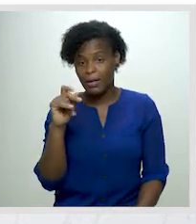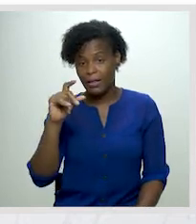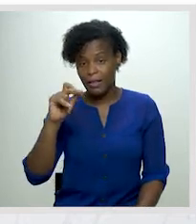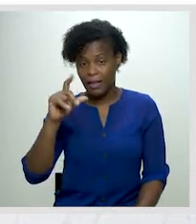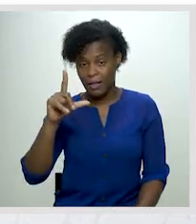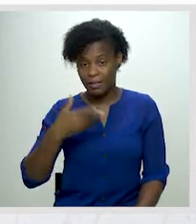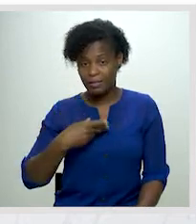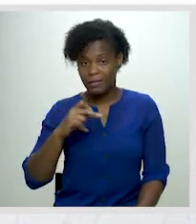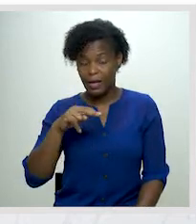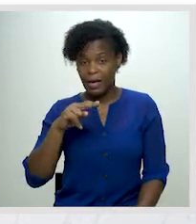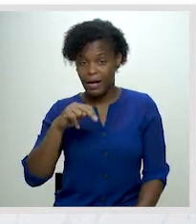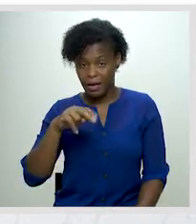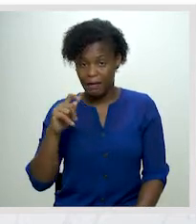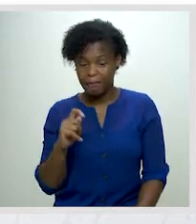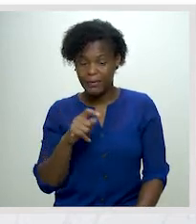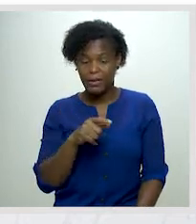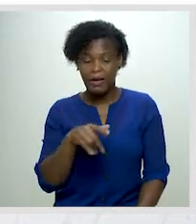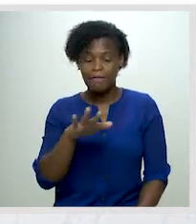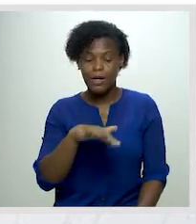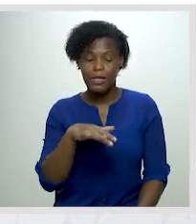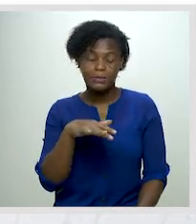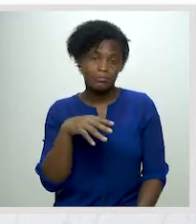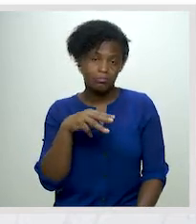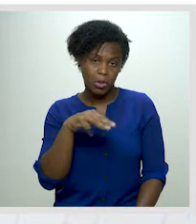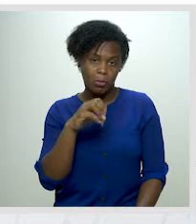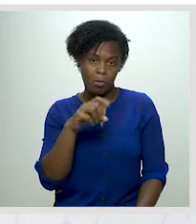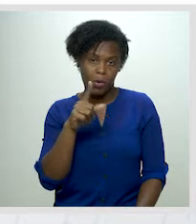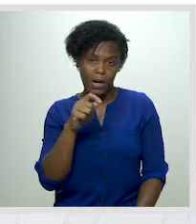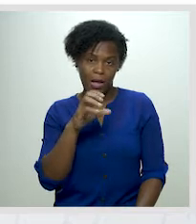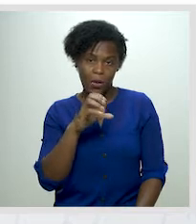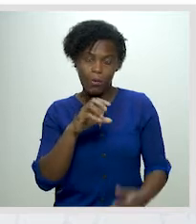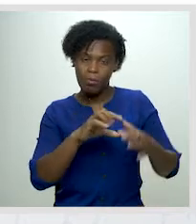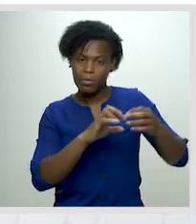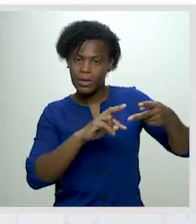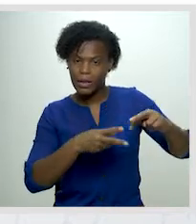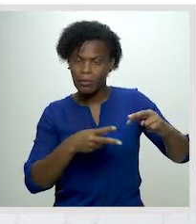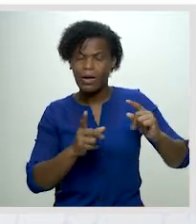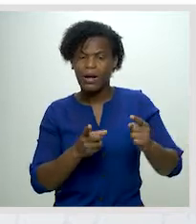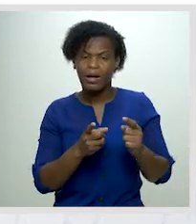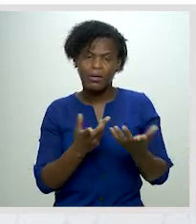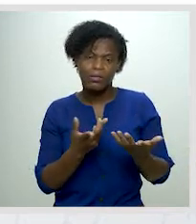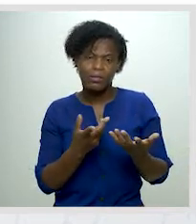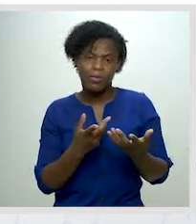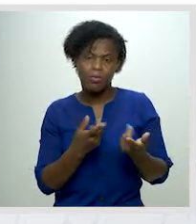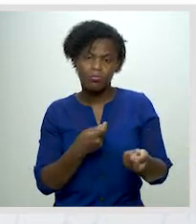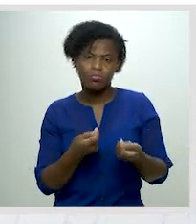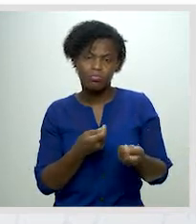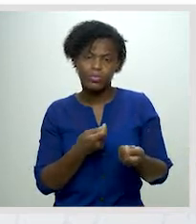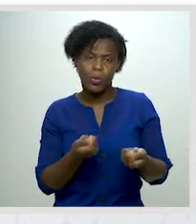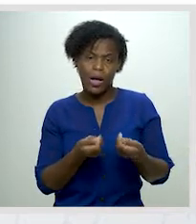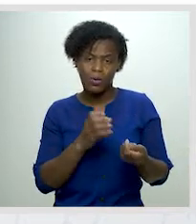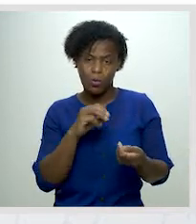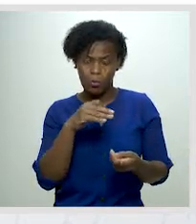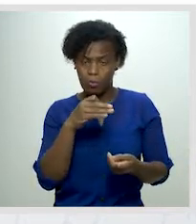fase pré-biológica ou molecular quanto à formação dos compostos orgânicos que são bases